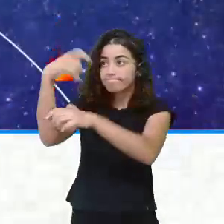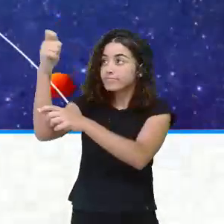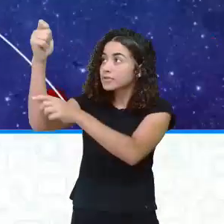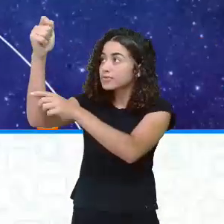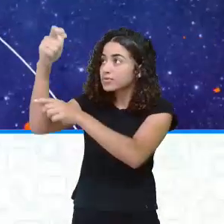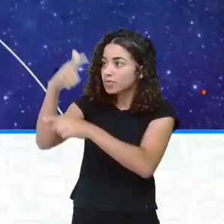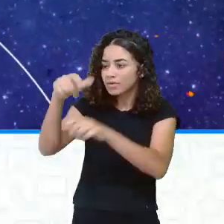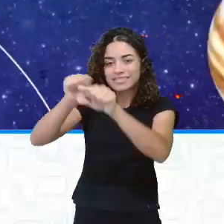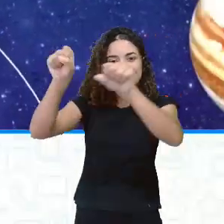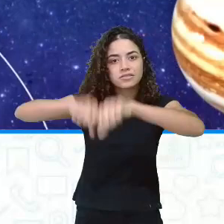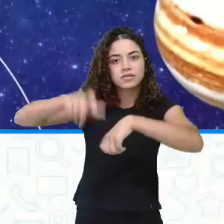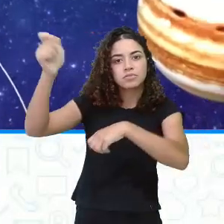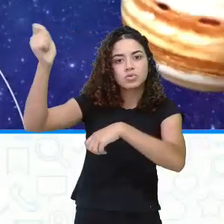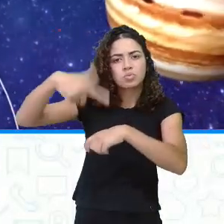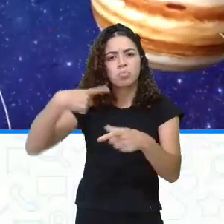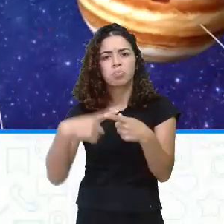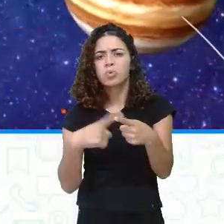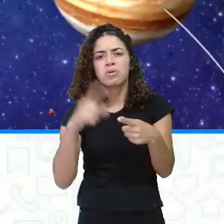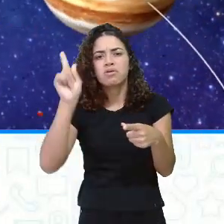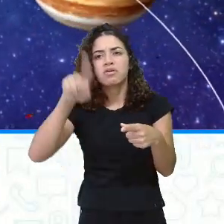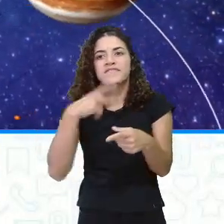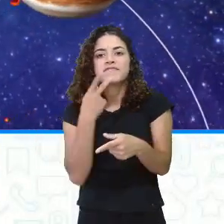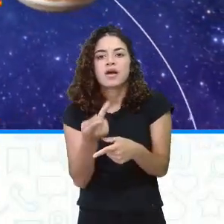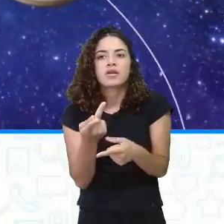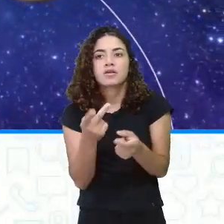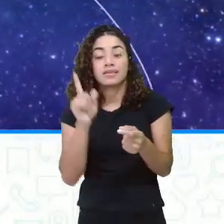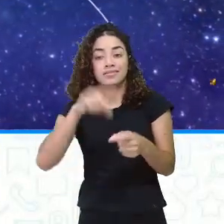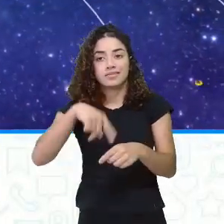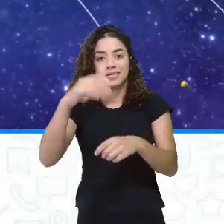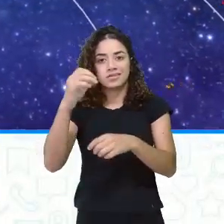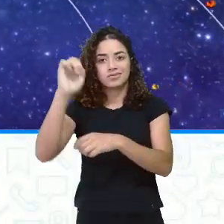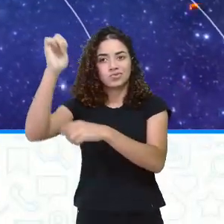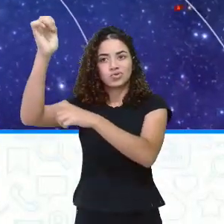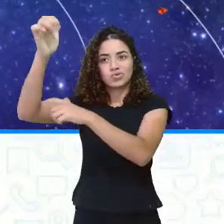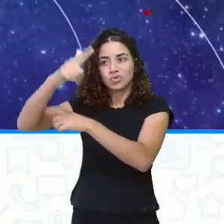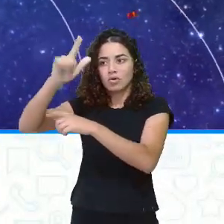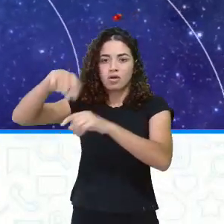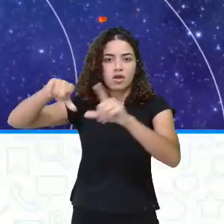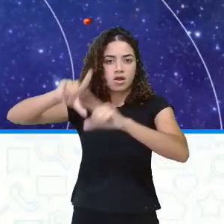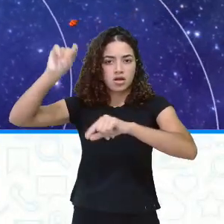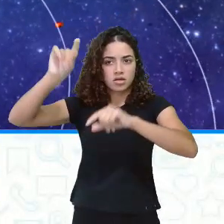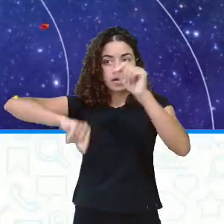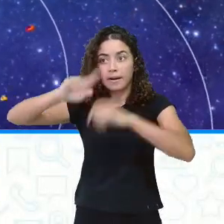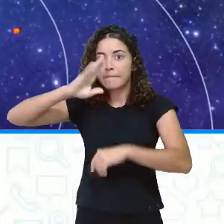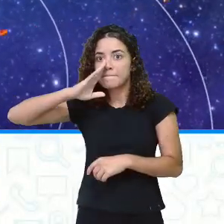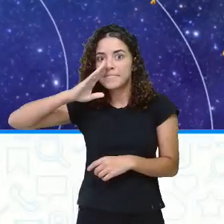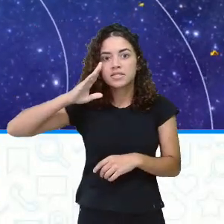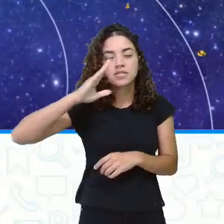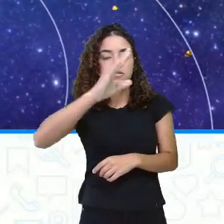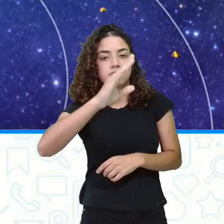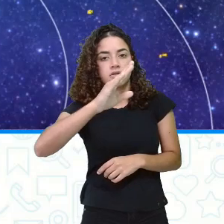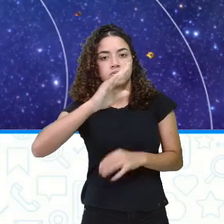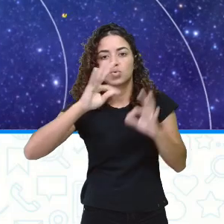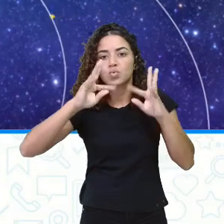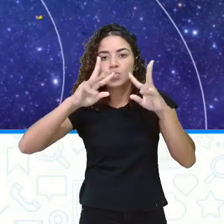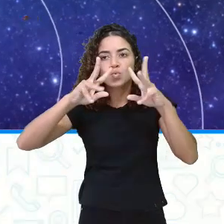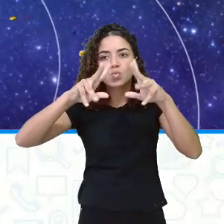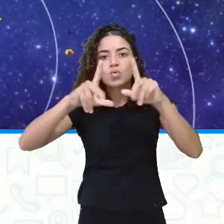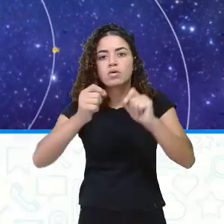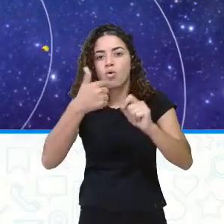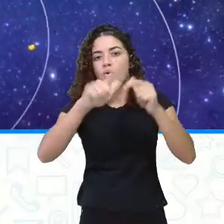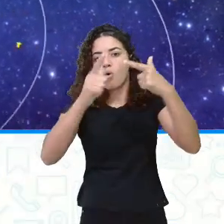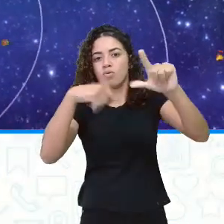sistema solar, professora Sinara? Porque, olha, temos o Sol como a nossa estrela principal. Todos